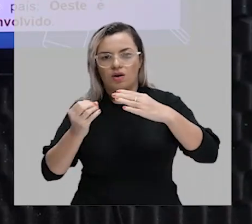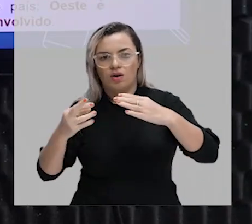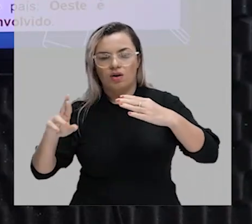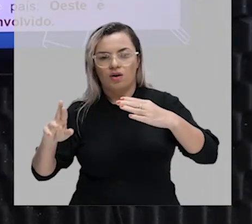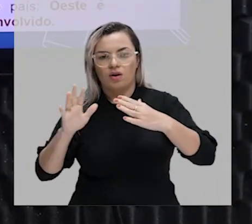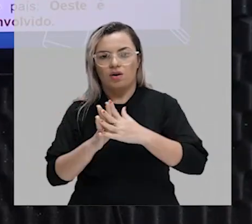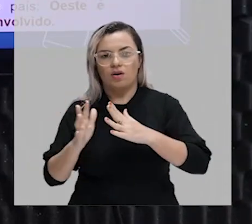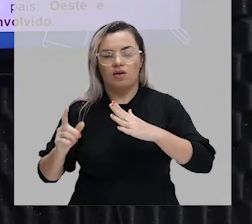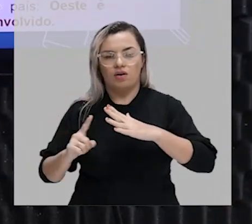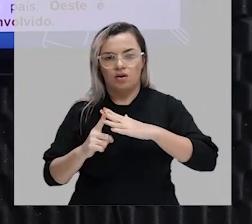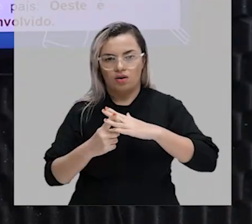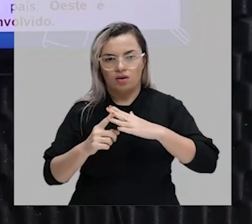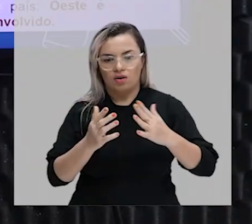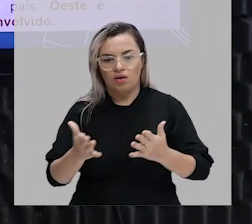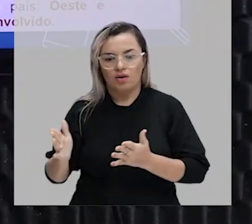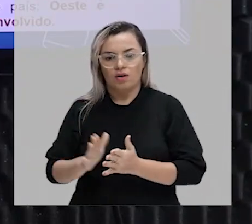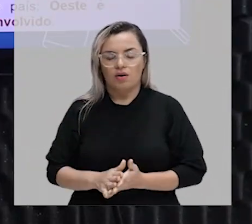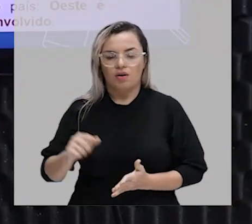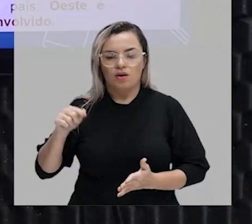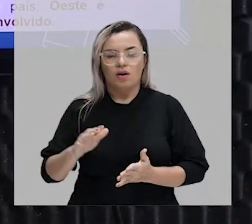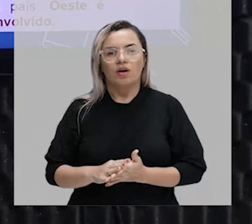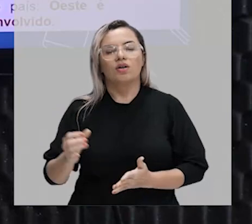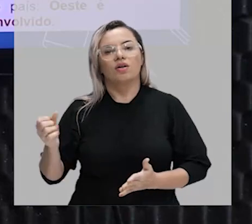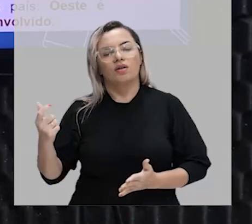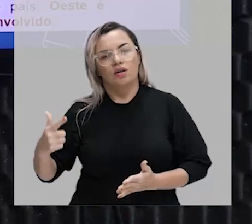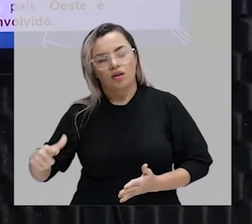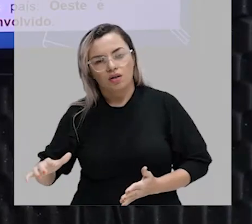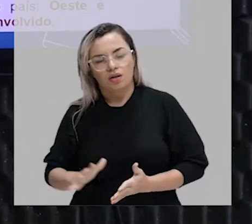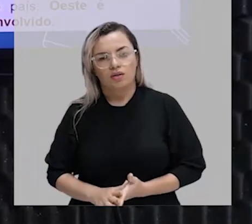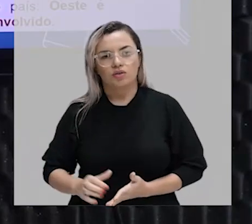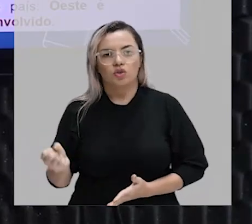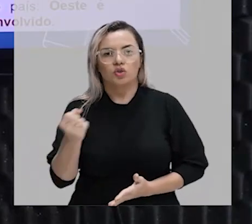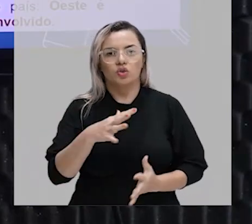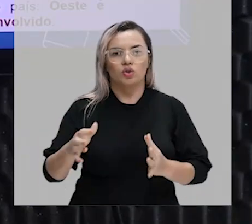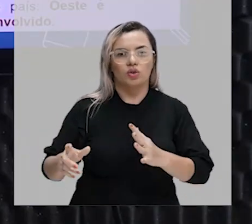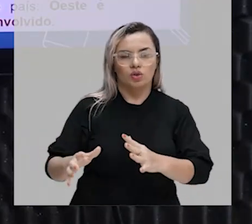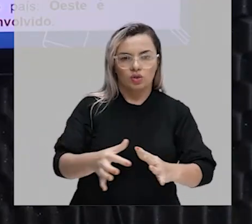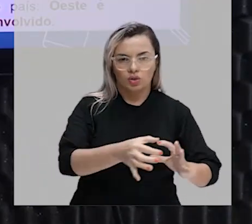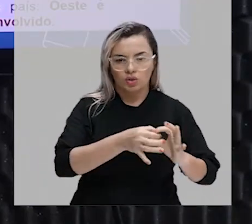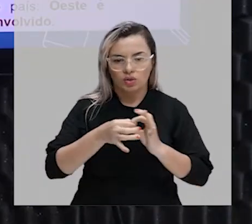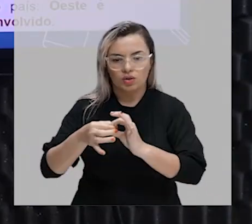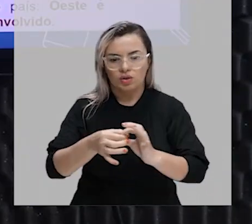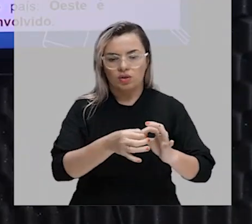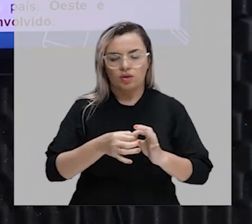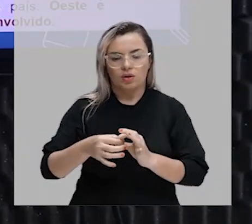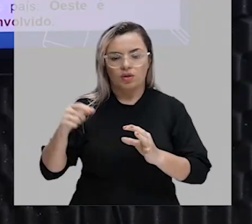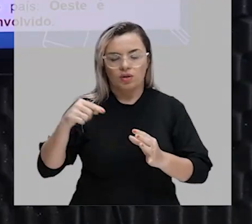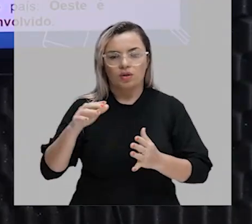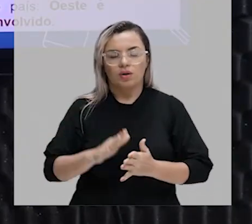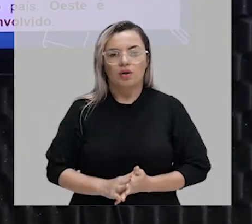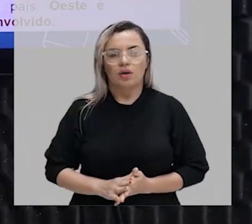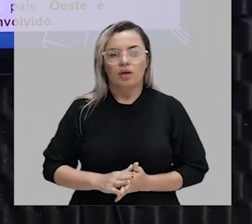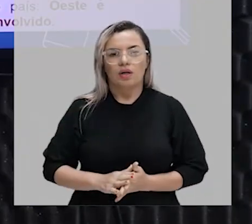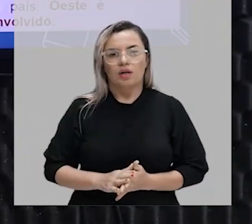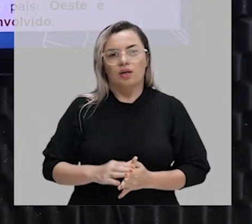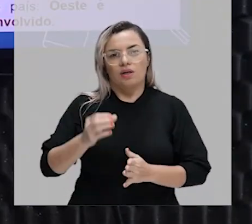que, após a reunificação desses países, a parte justamente oeste capitalista, ela é mais desenvolvida se